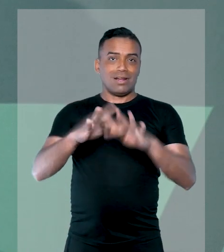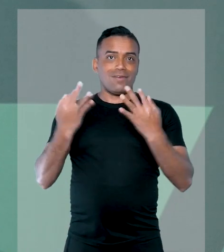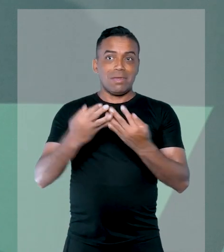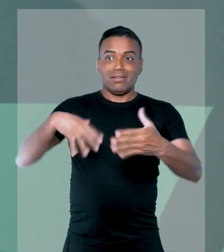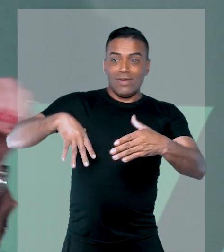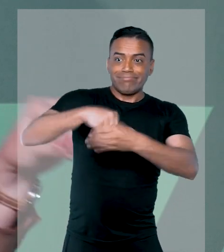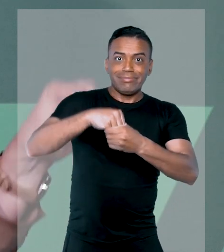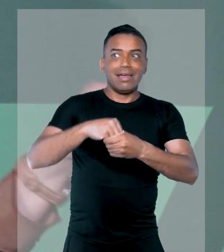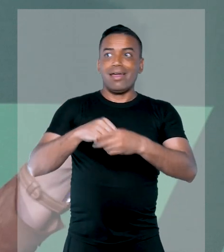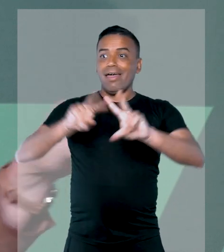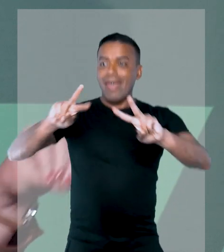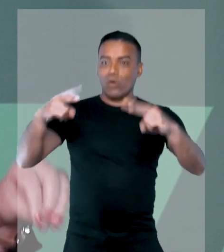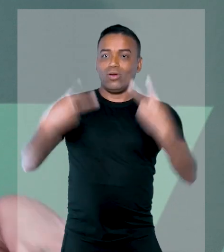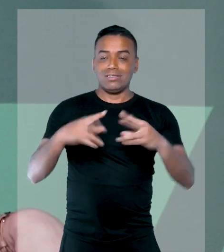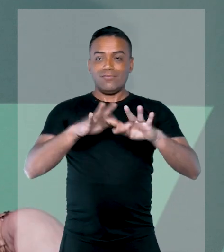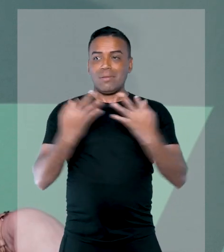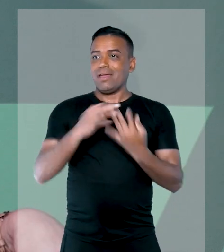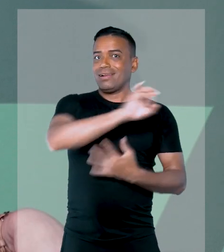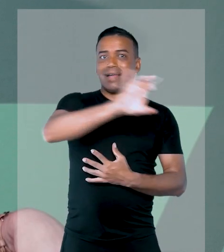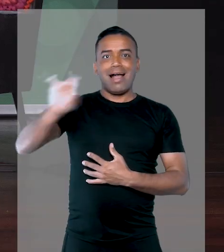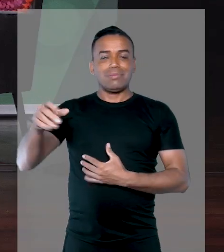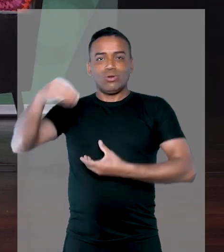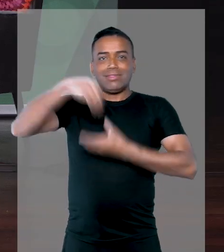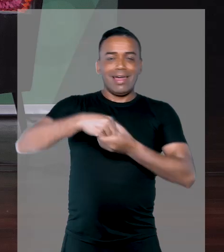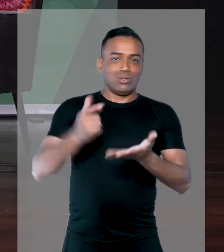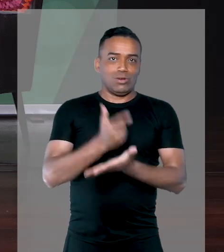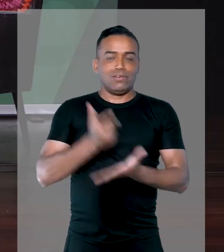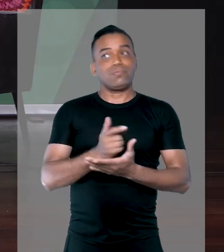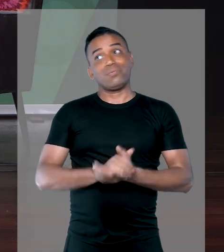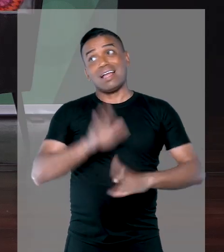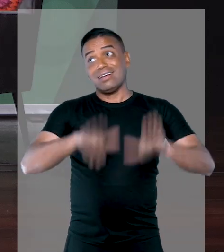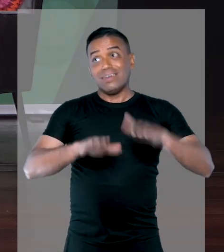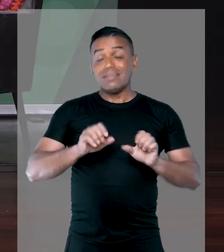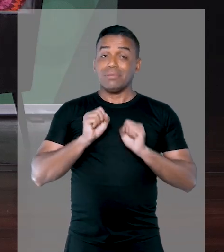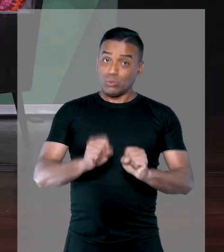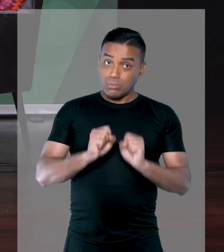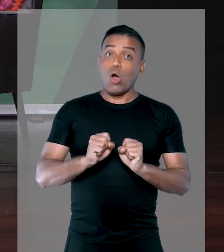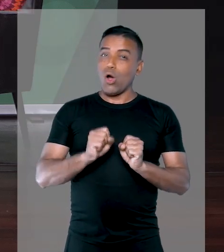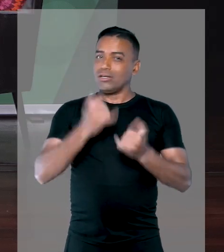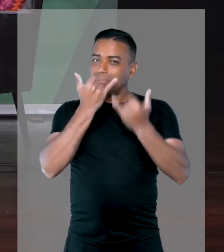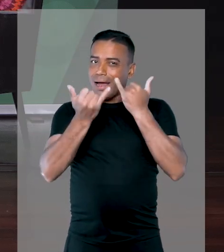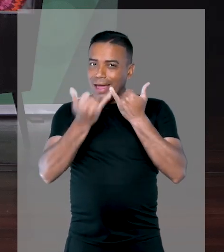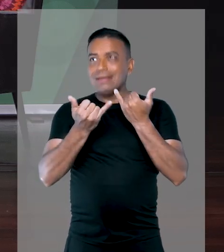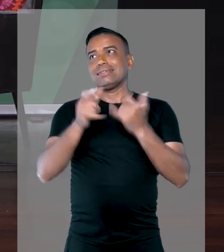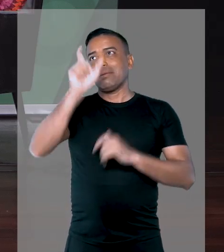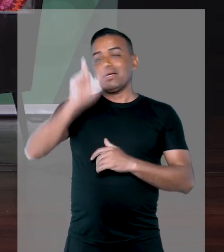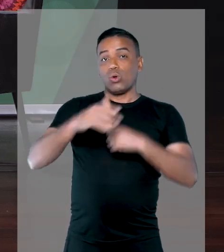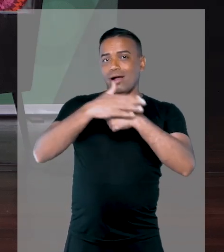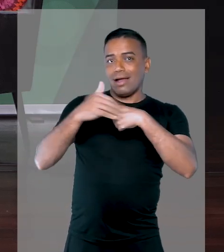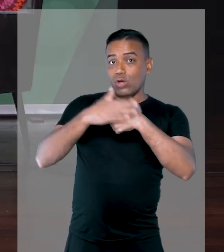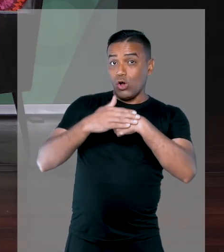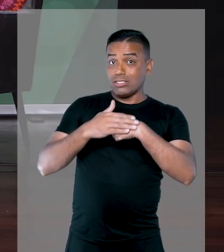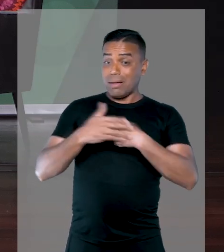vai reconhecer a própria família ali dentro do seu livro. Olha, às vezes as pessoas possam ter pessoas carinhosas na família, mas